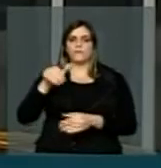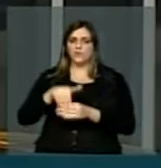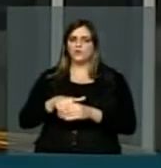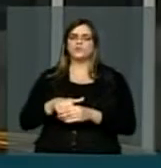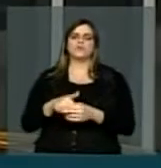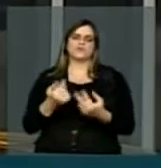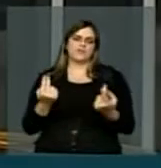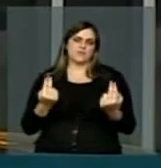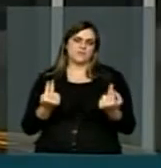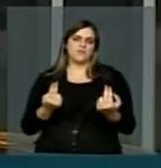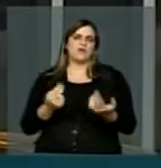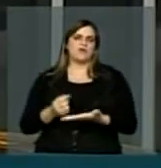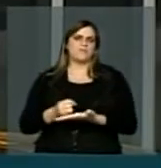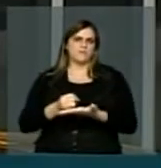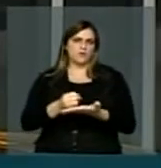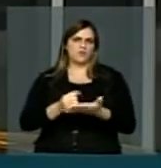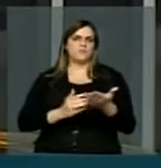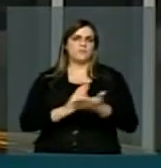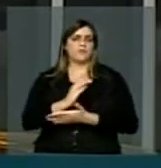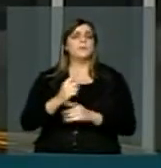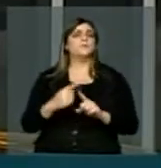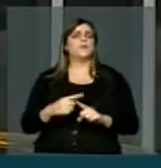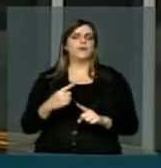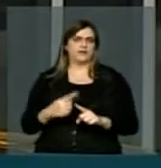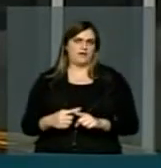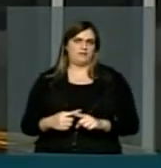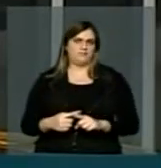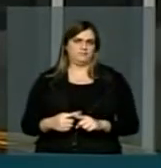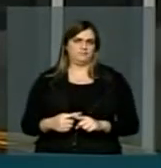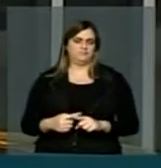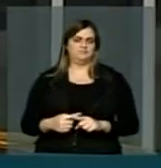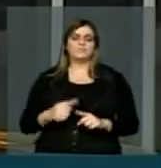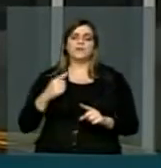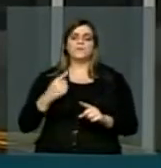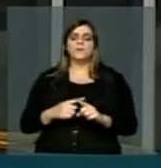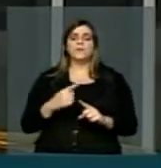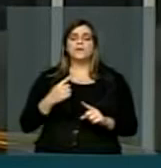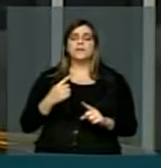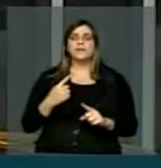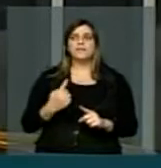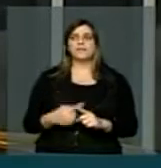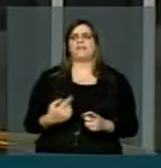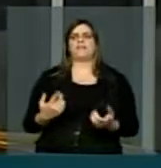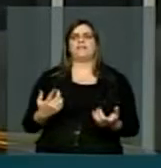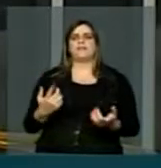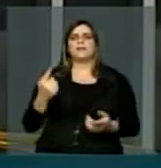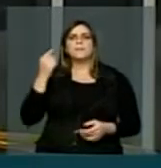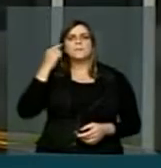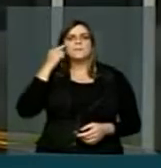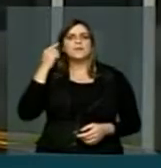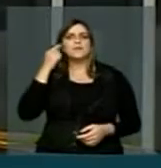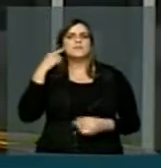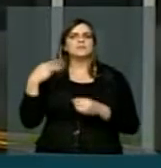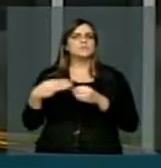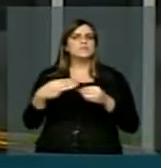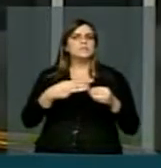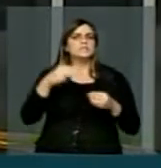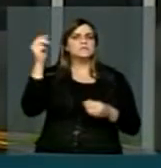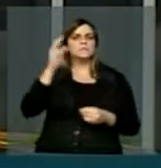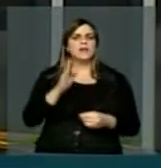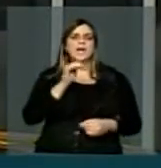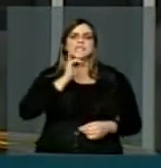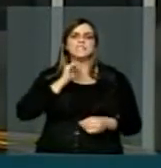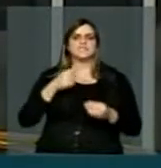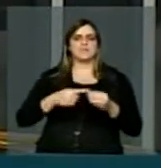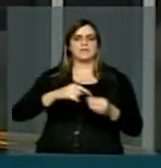nessa direção. E votou por quê? Votou pensando nos municípios brasileiros, como